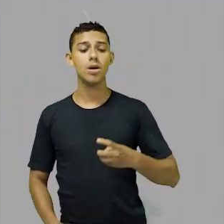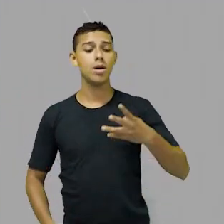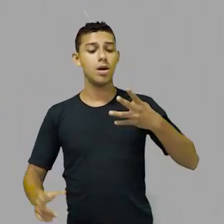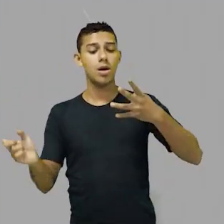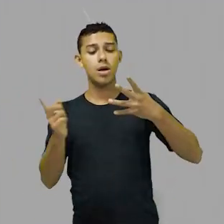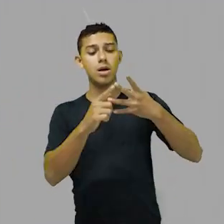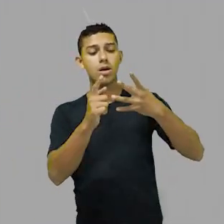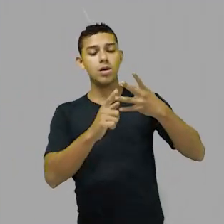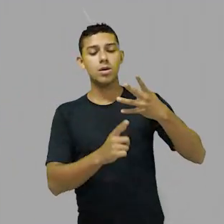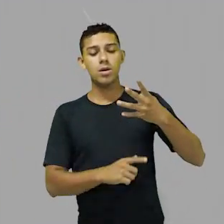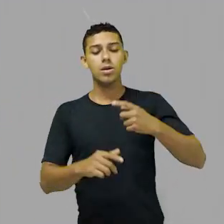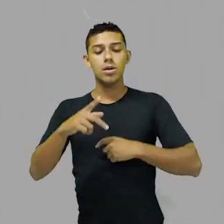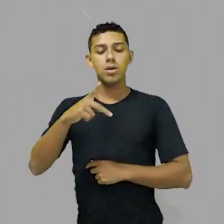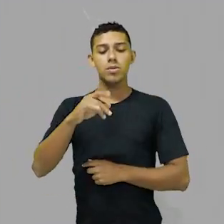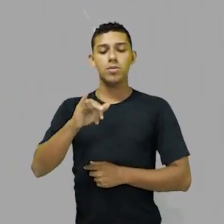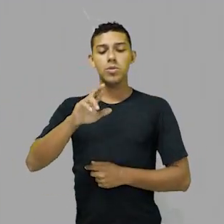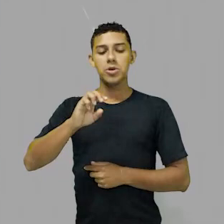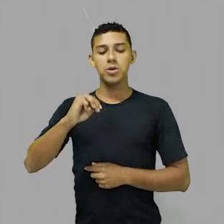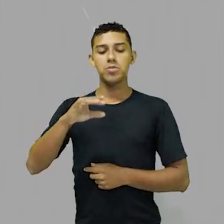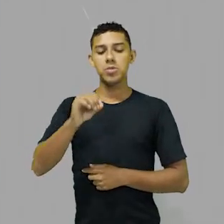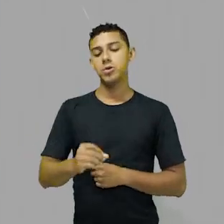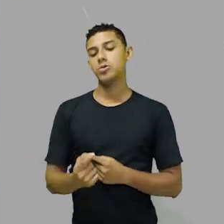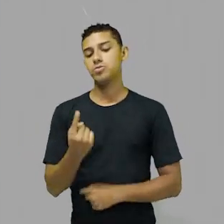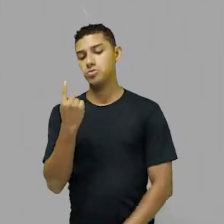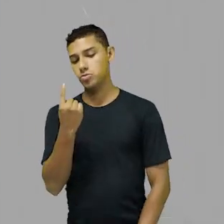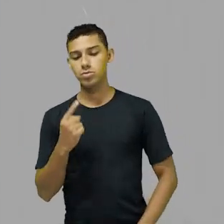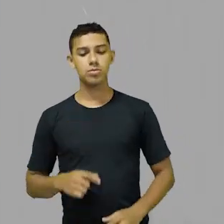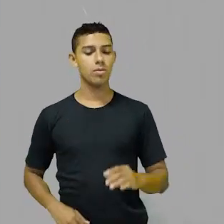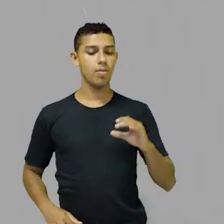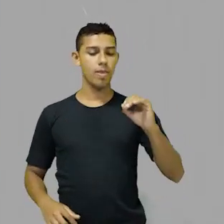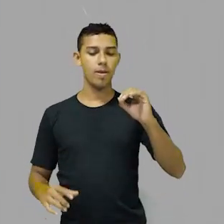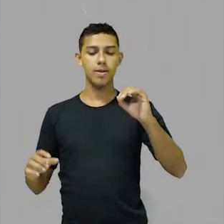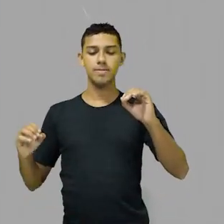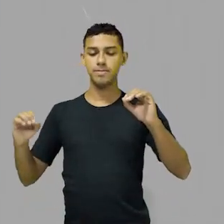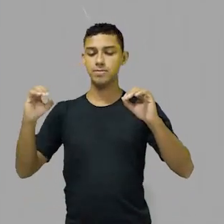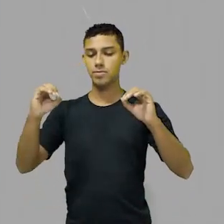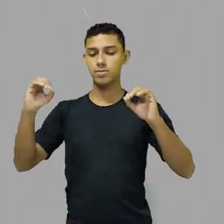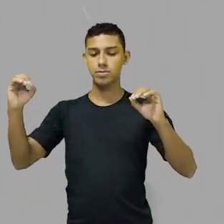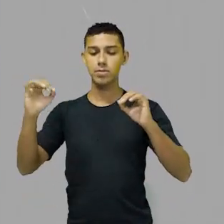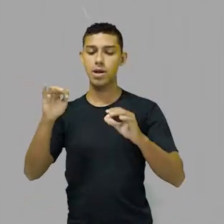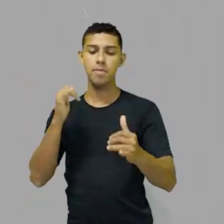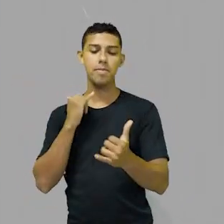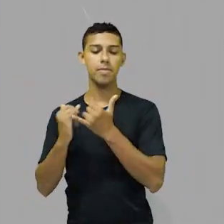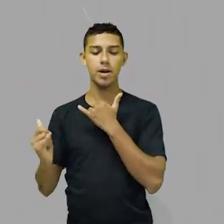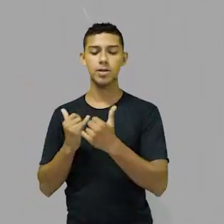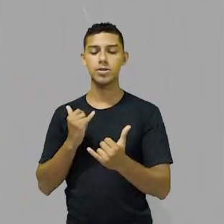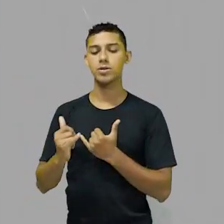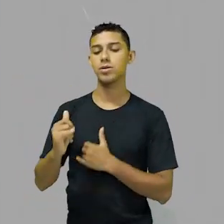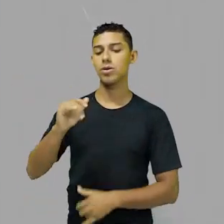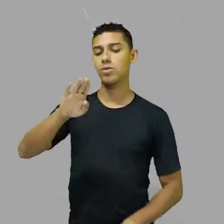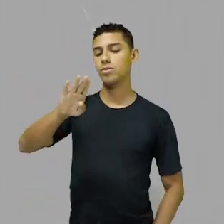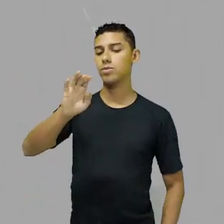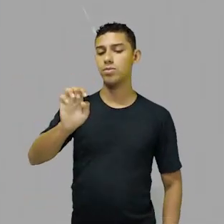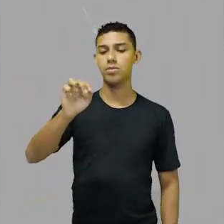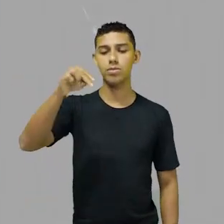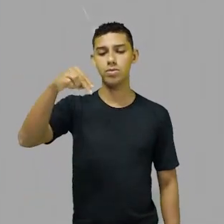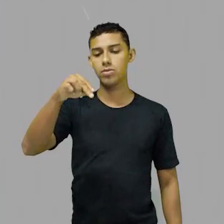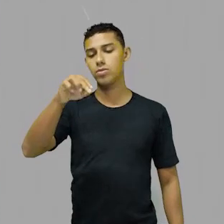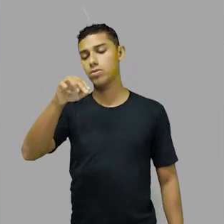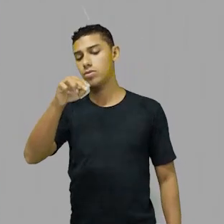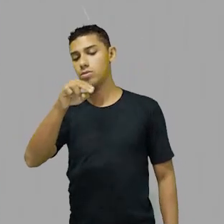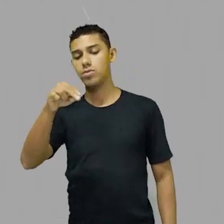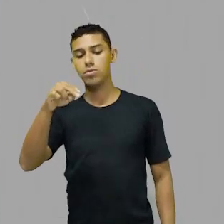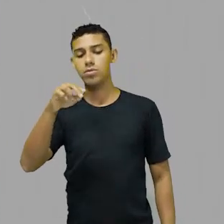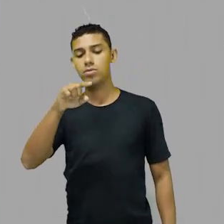pirimídica? São todas aquelas que têm uma estrutura, pessoal, parecida com o benzeno, né? Que é um único